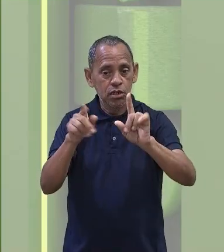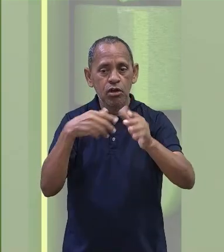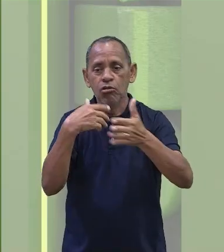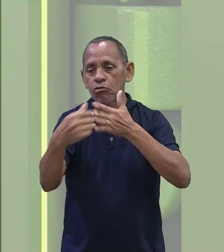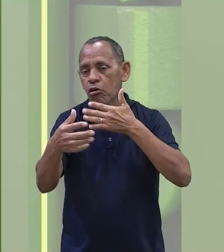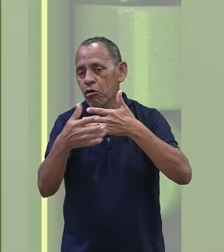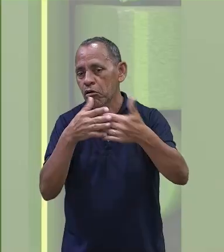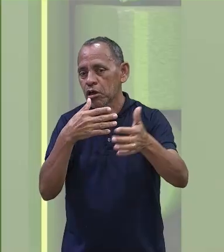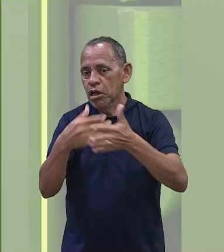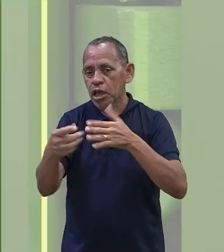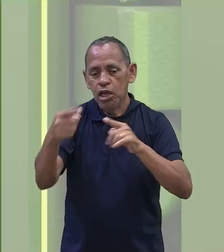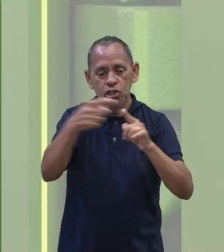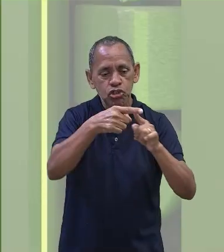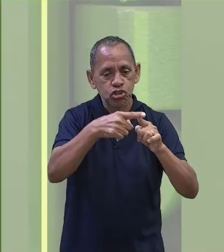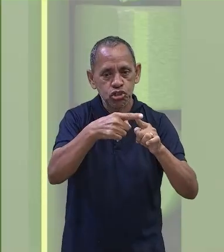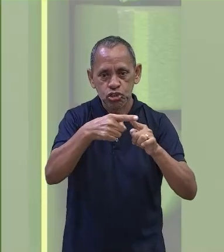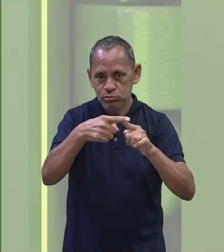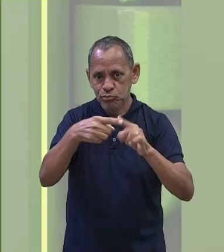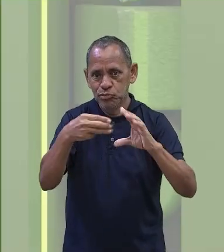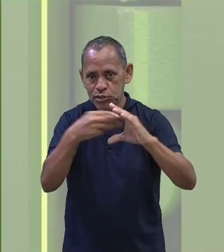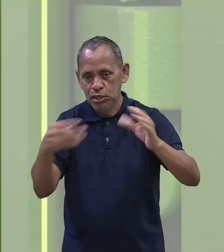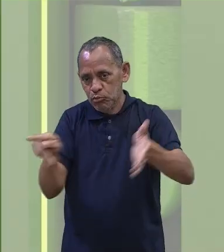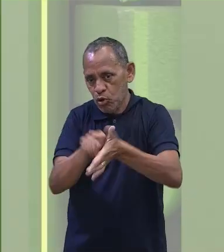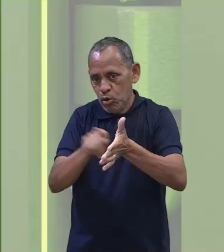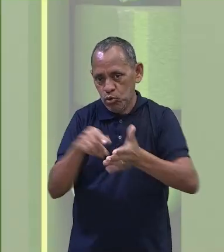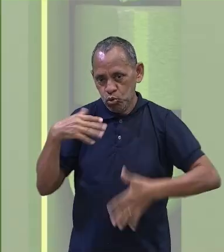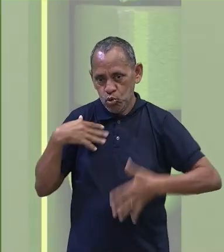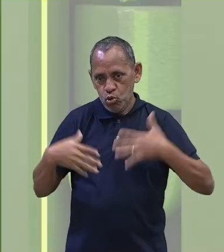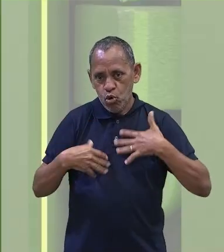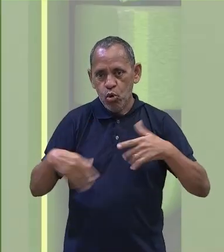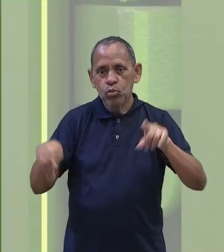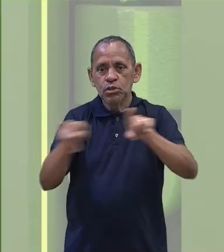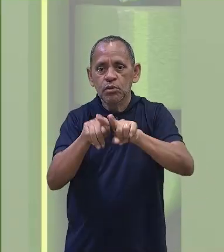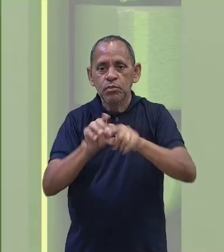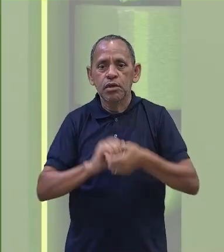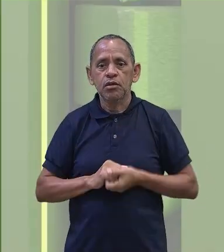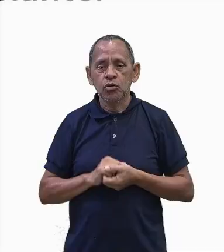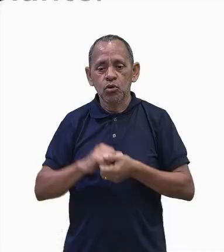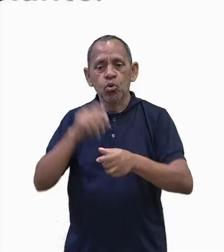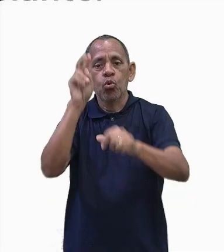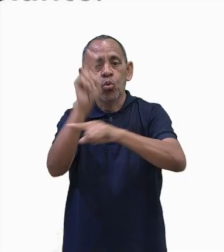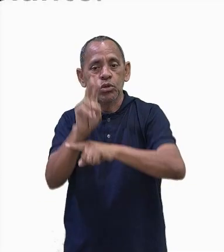do corpo para fins terapêuticos, ou seja, no tratamento de doenças.